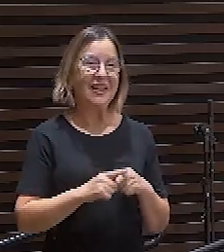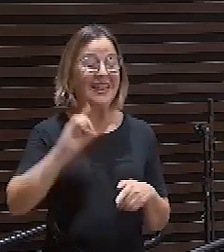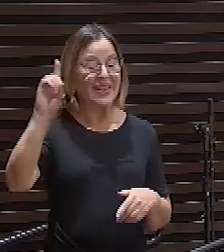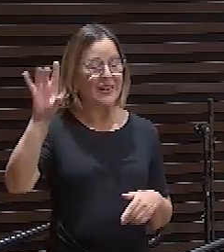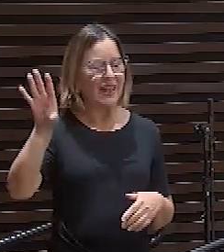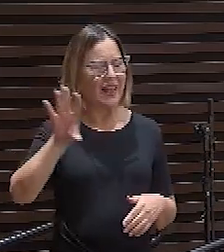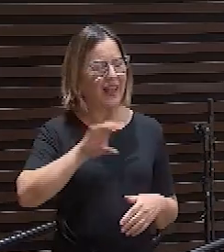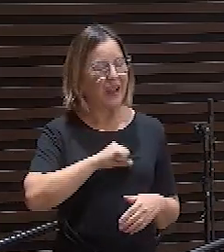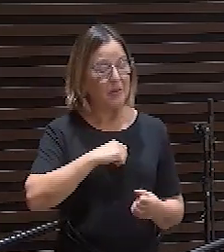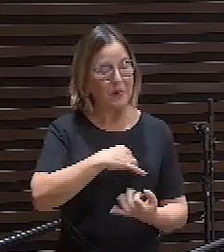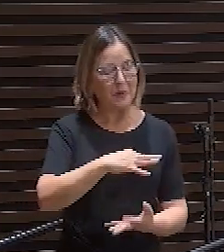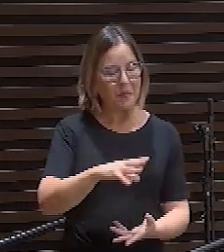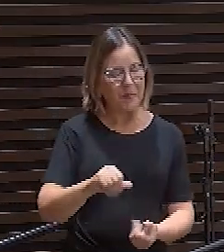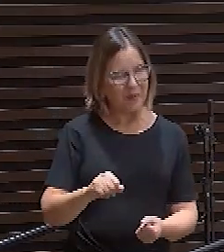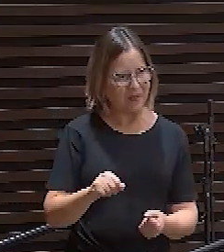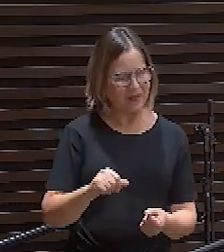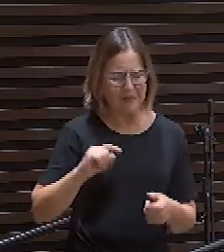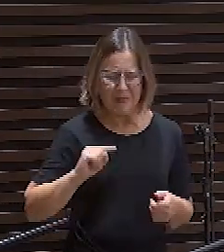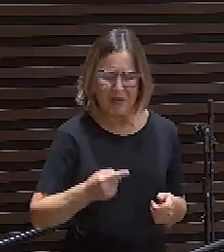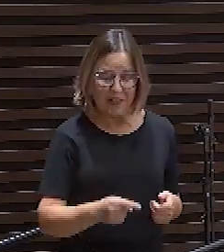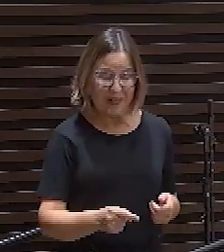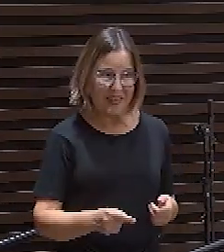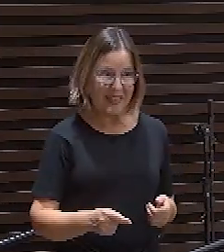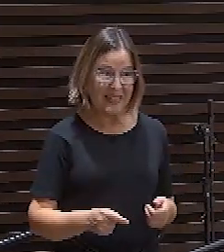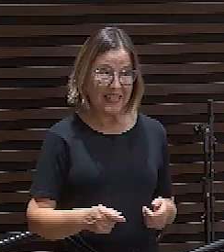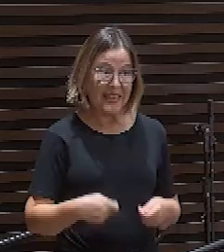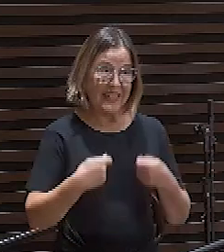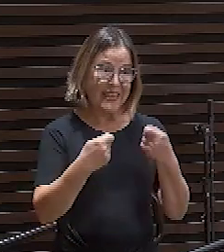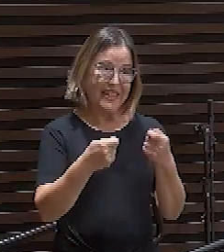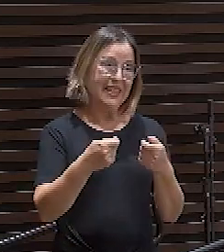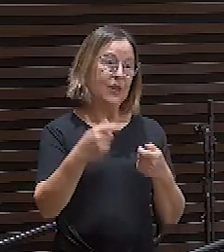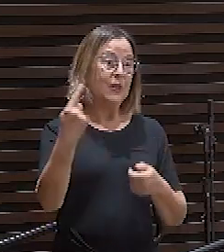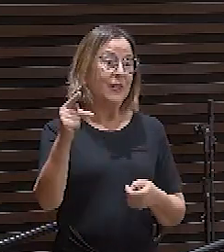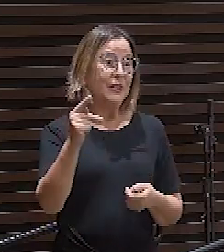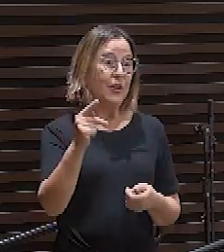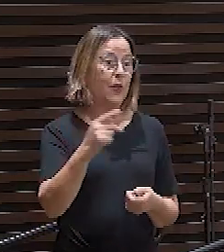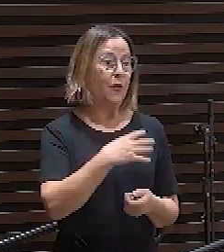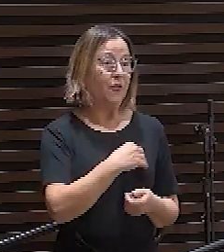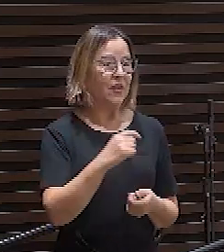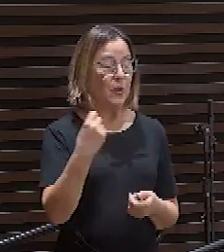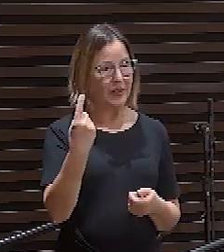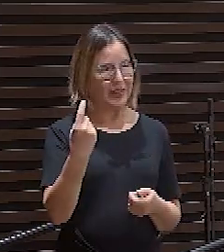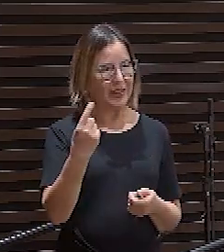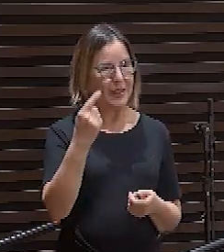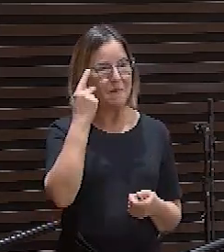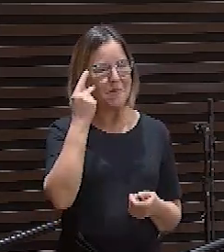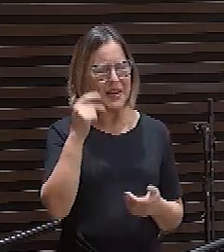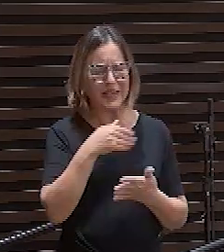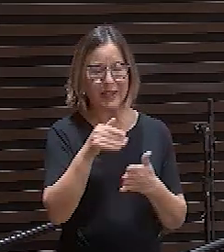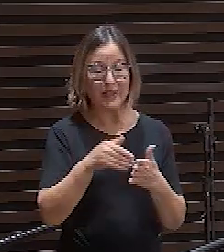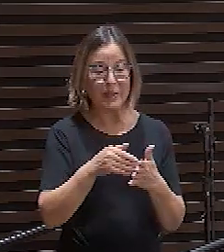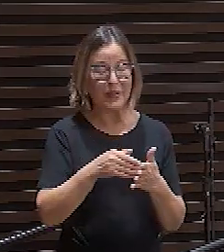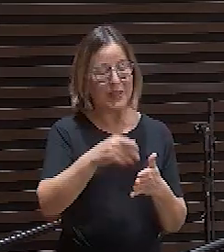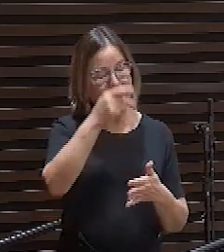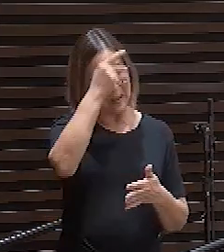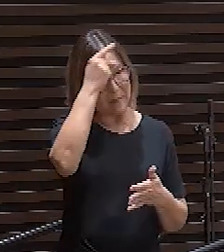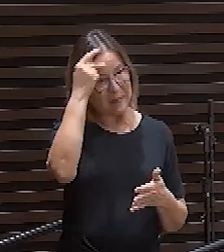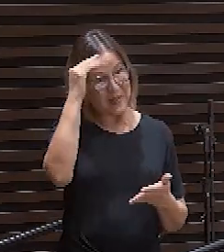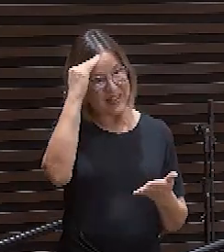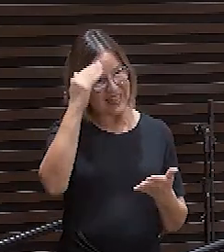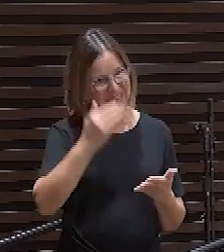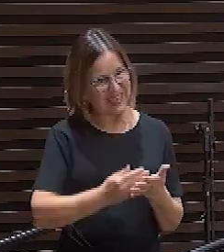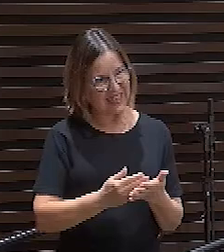amou o mundo de tal maneira que deu seu Filho unigênito, para que todo aquele que nele crê